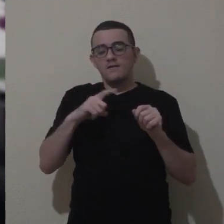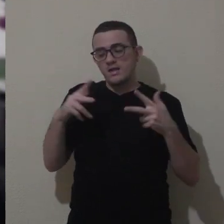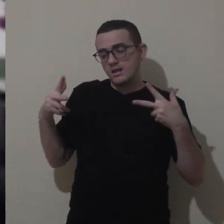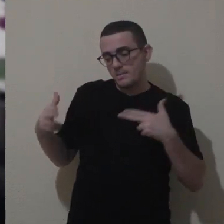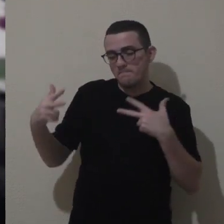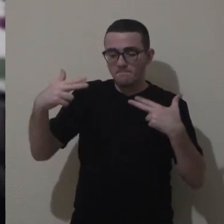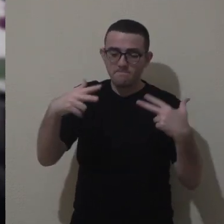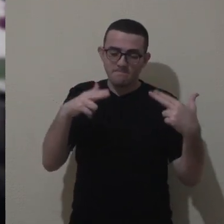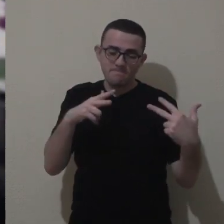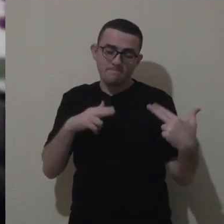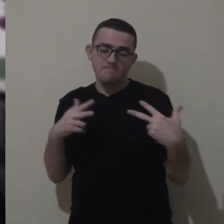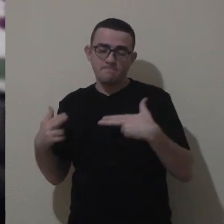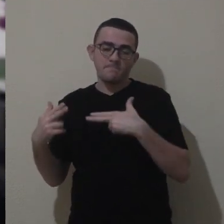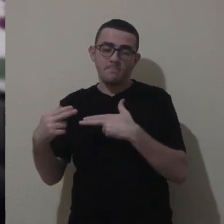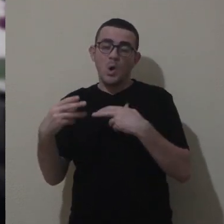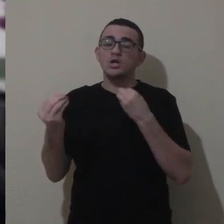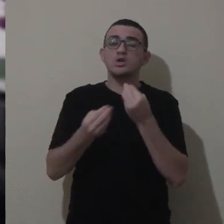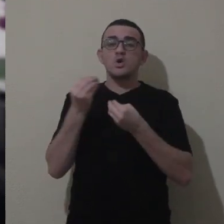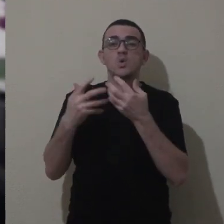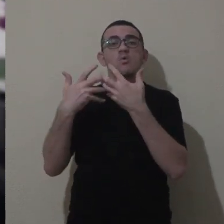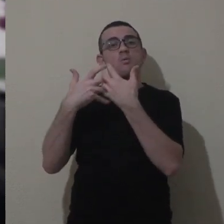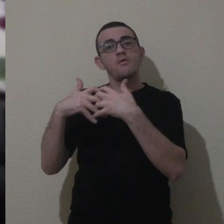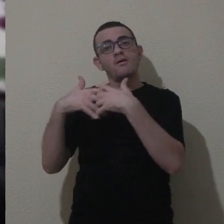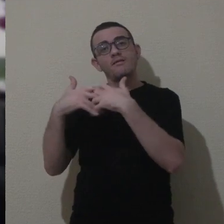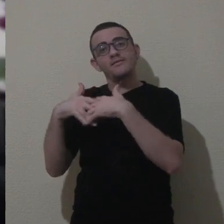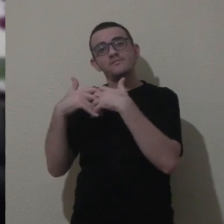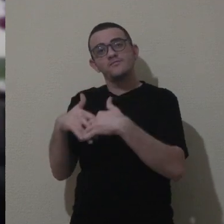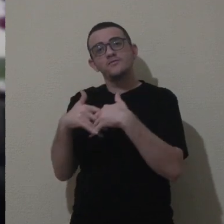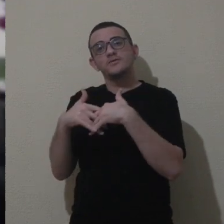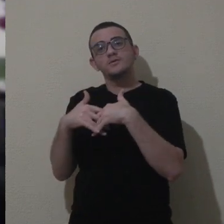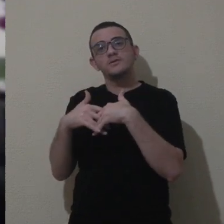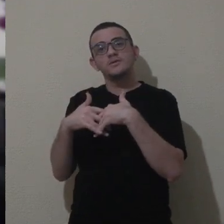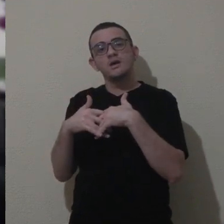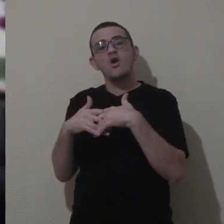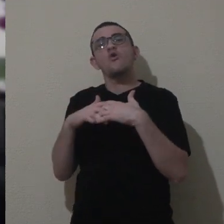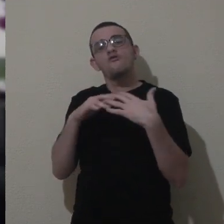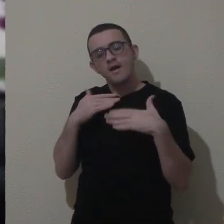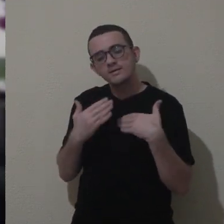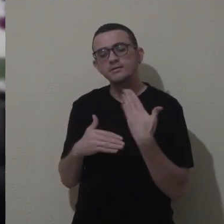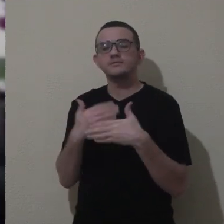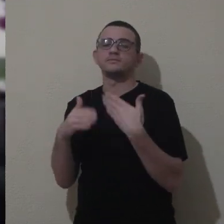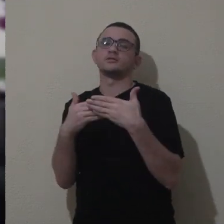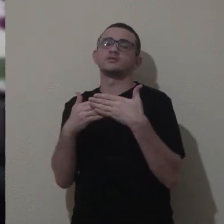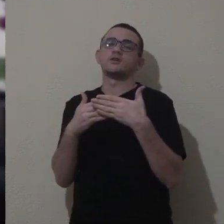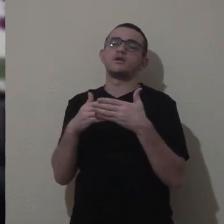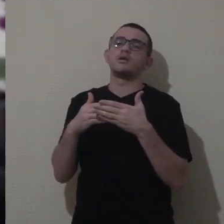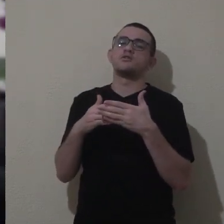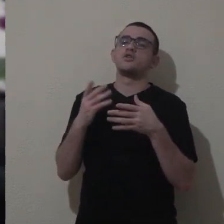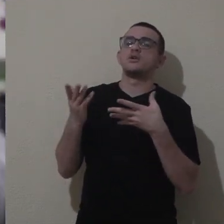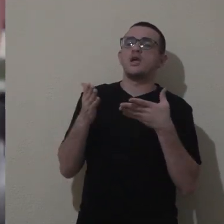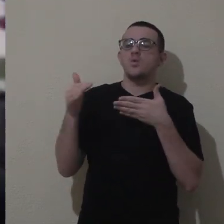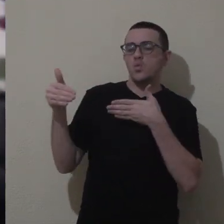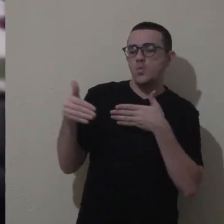essa poda à medida que as funções elas vão sendo, digamos, consolidadas, e as